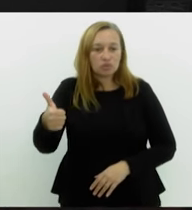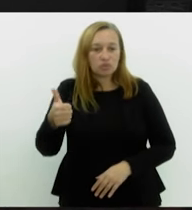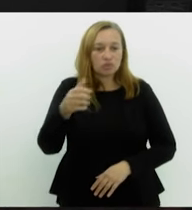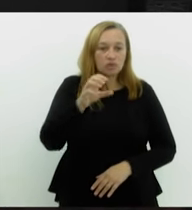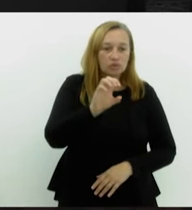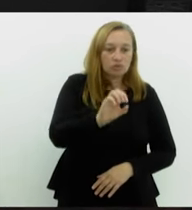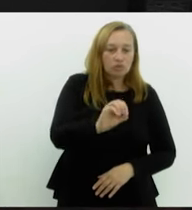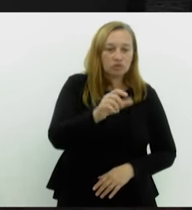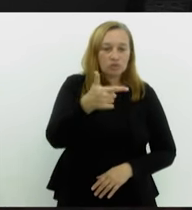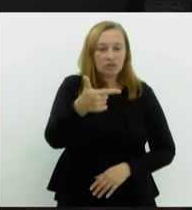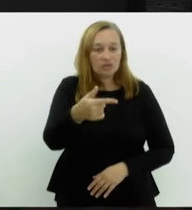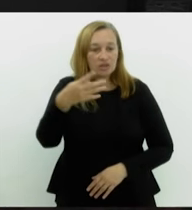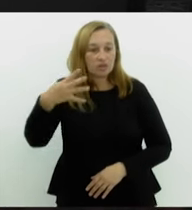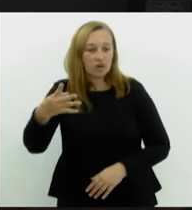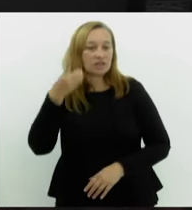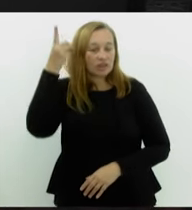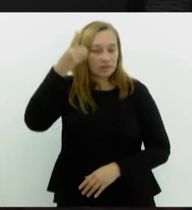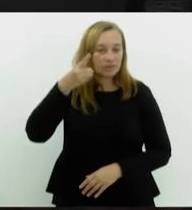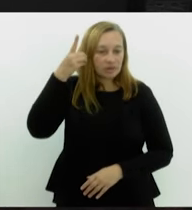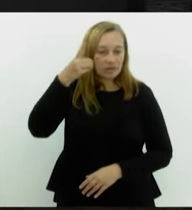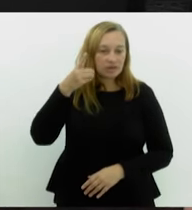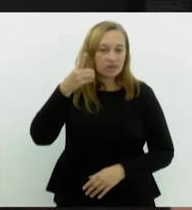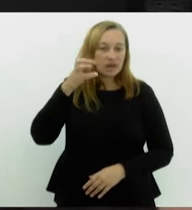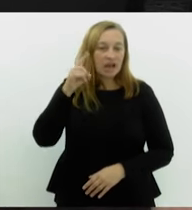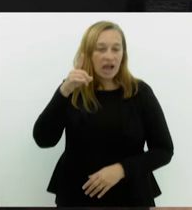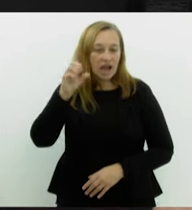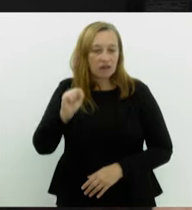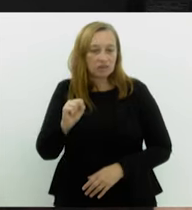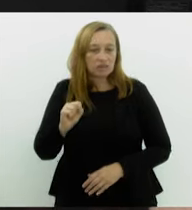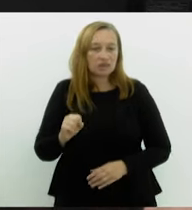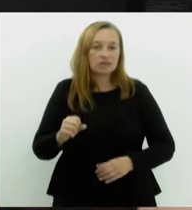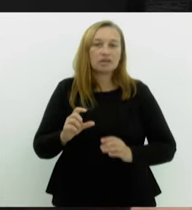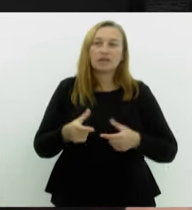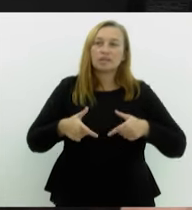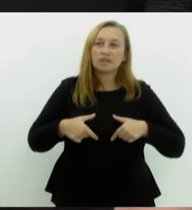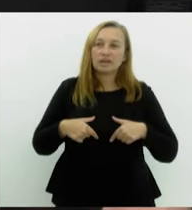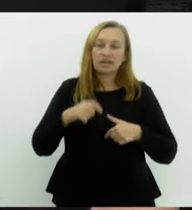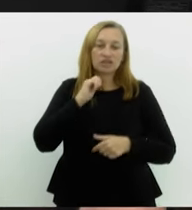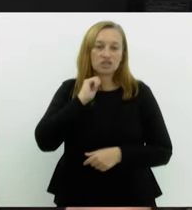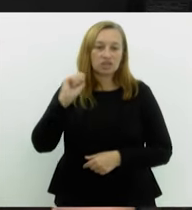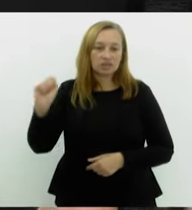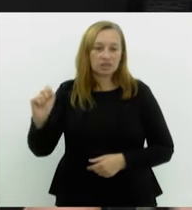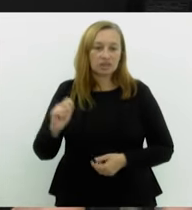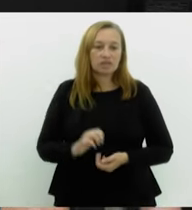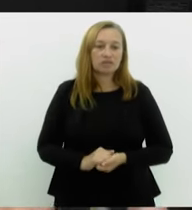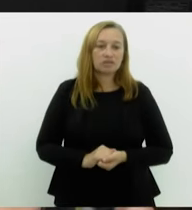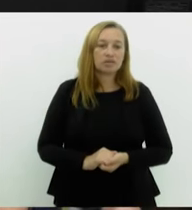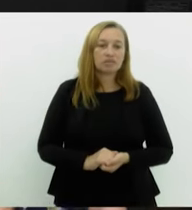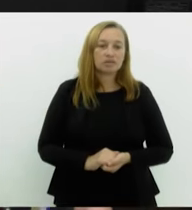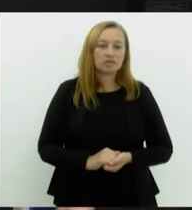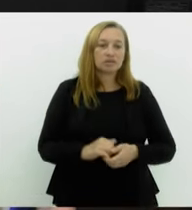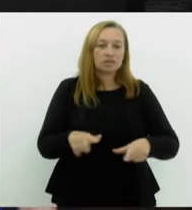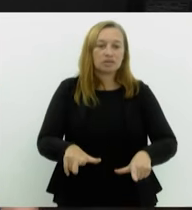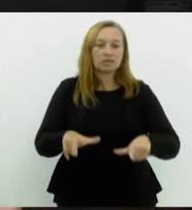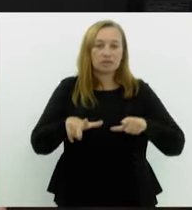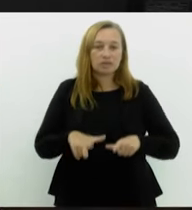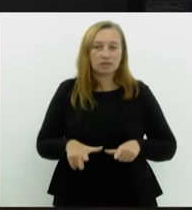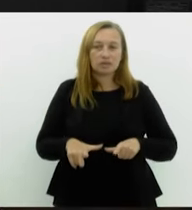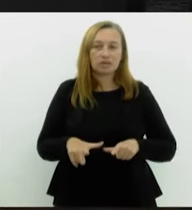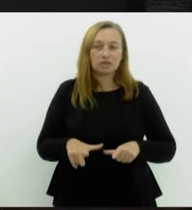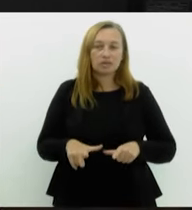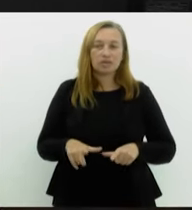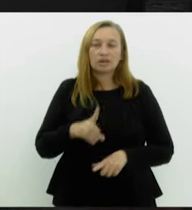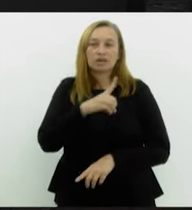2024, de autoria do deputado delegado Carlos Augusto, que concede medalha Tiradentes e o respectivo diploma à